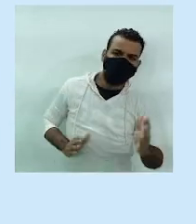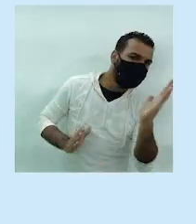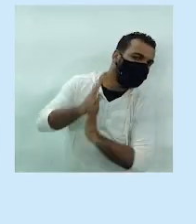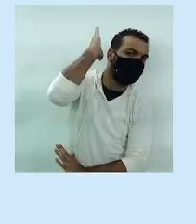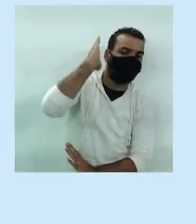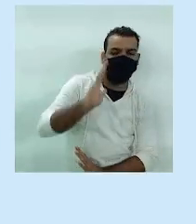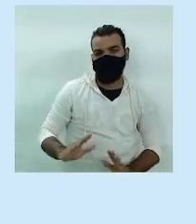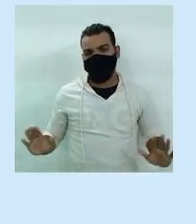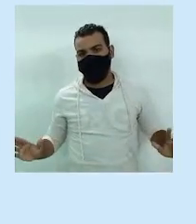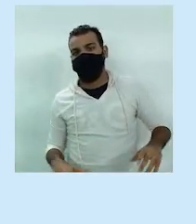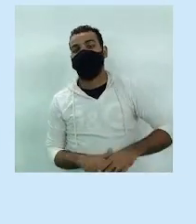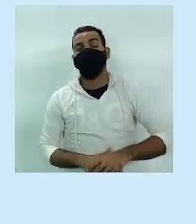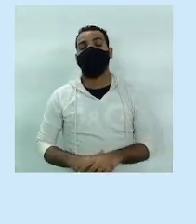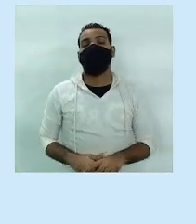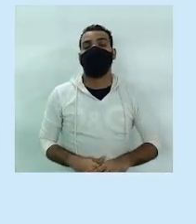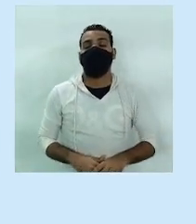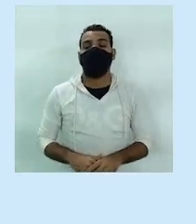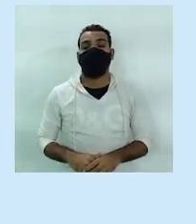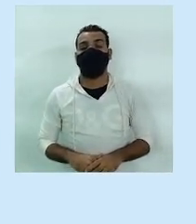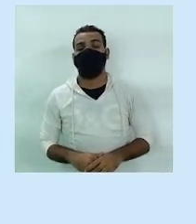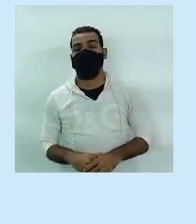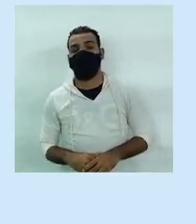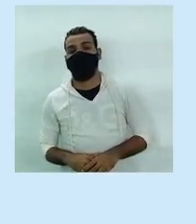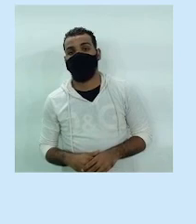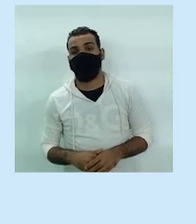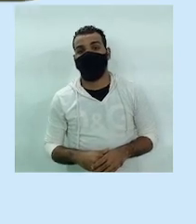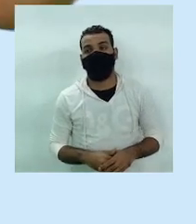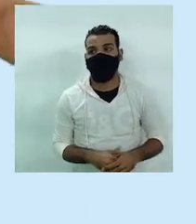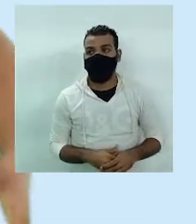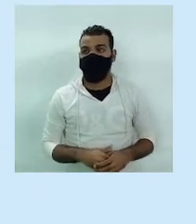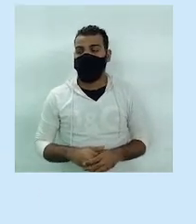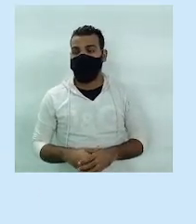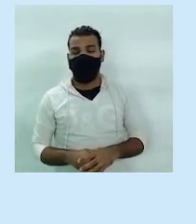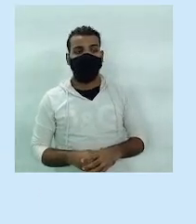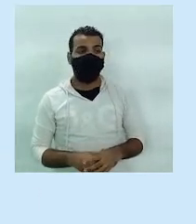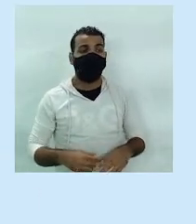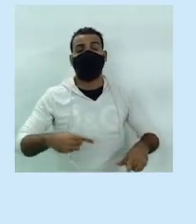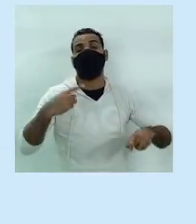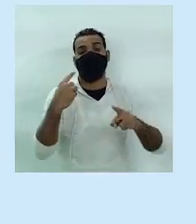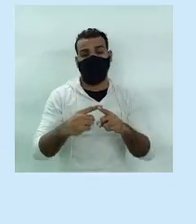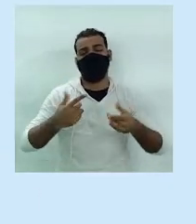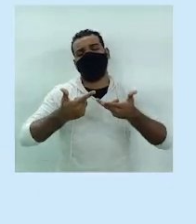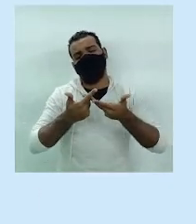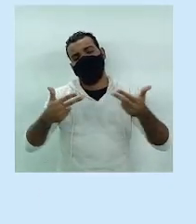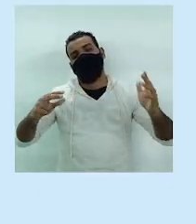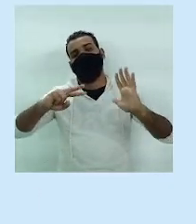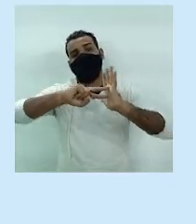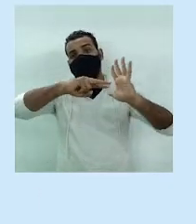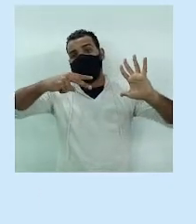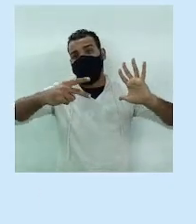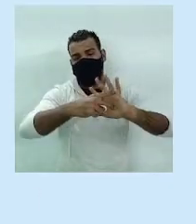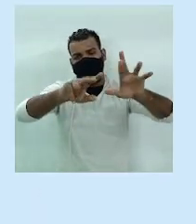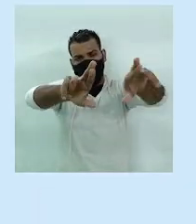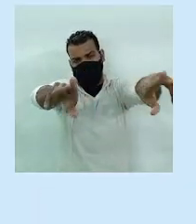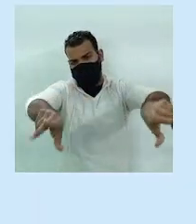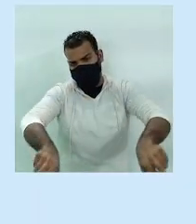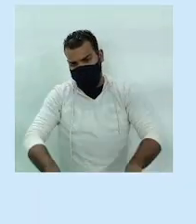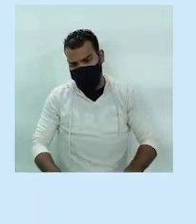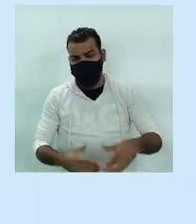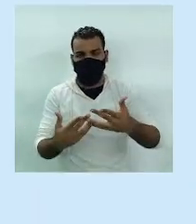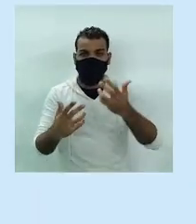dramatizado em língua geral, né? E com base em imagens, significados extraídos